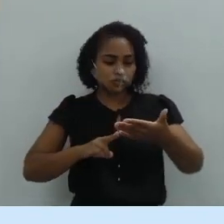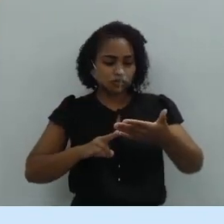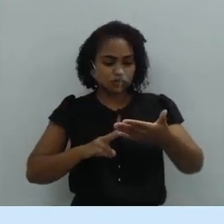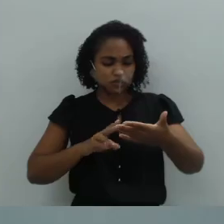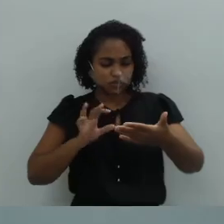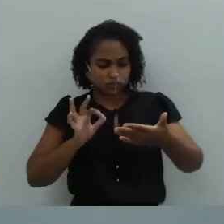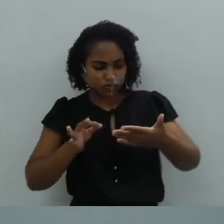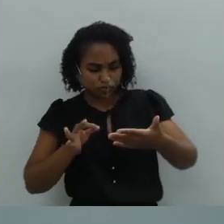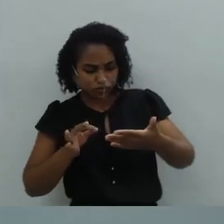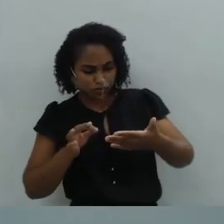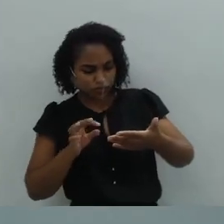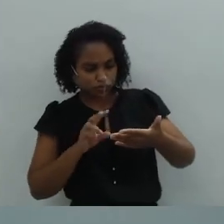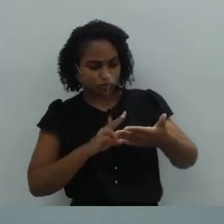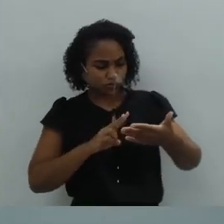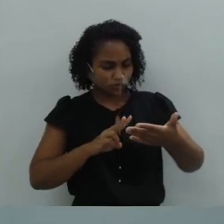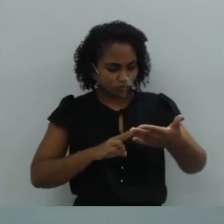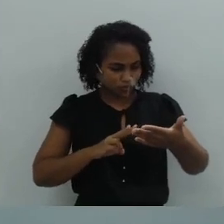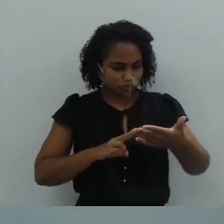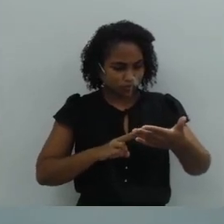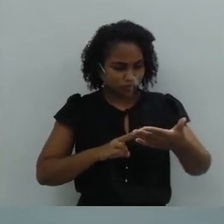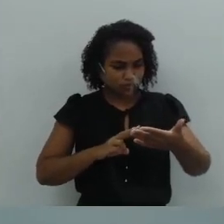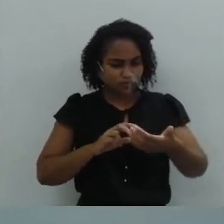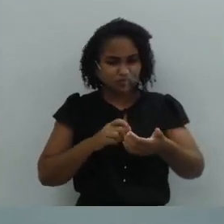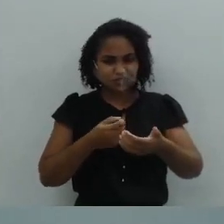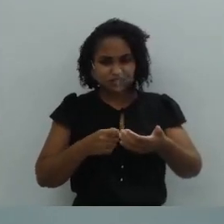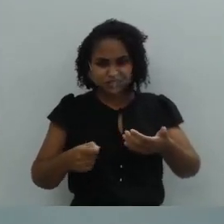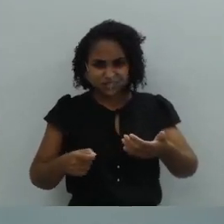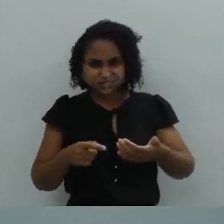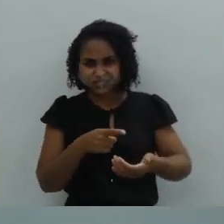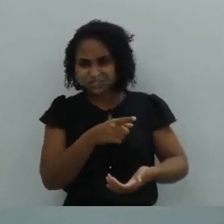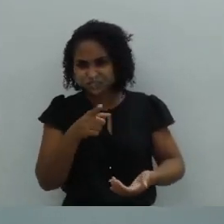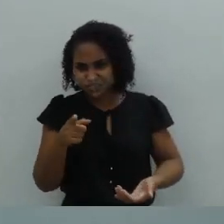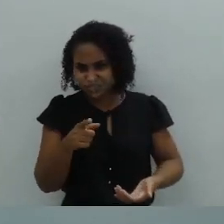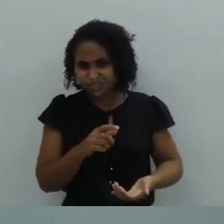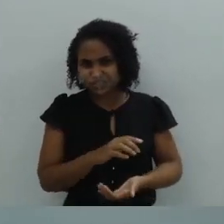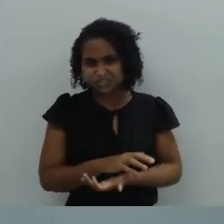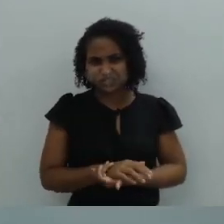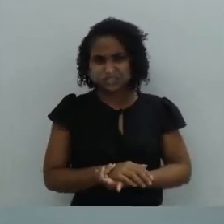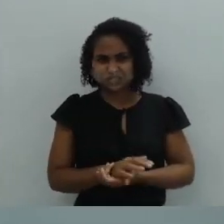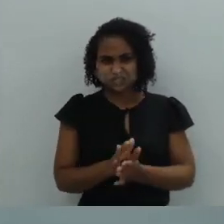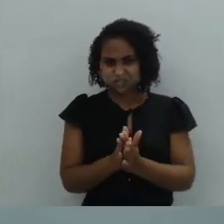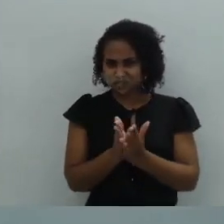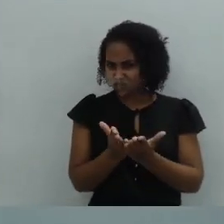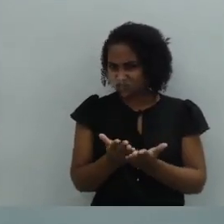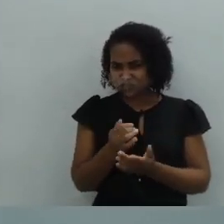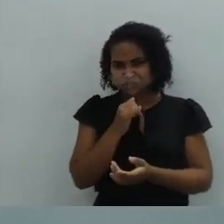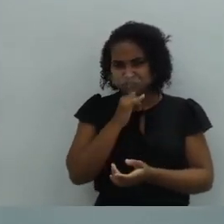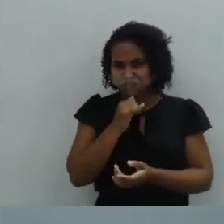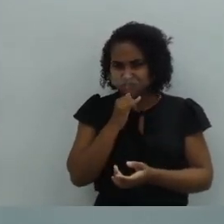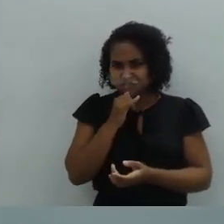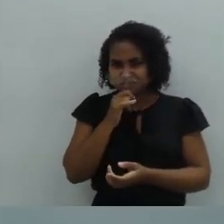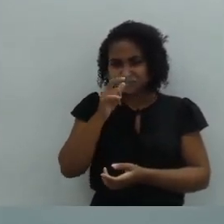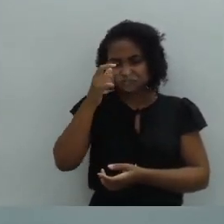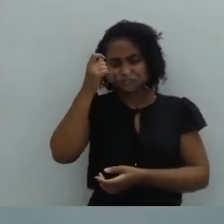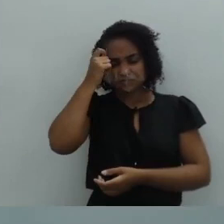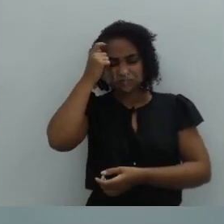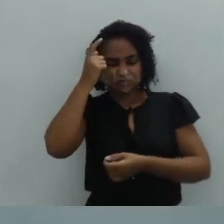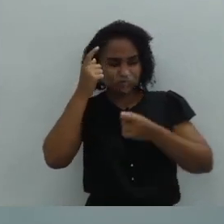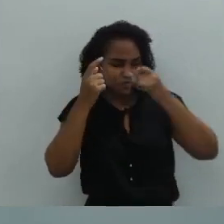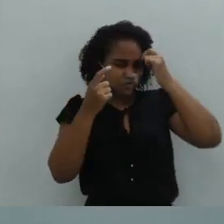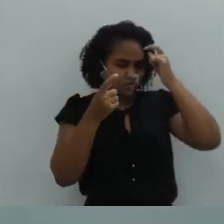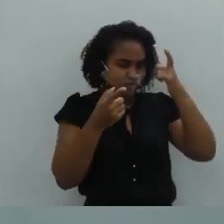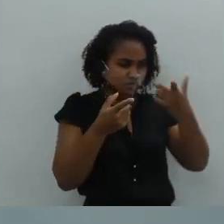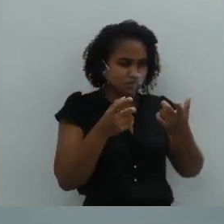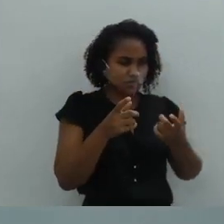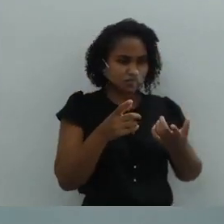gente precisa reescrever. Não pensem vocês que um livro, por exemplo, o autor, o escritor, ele